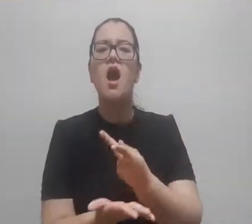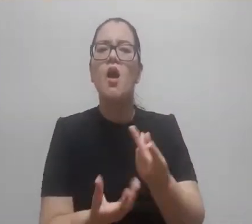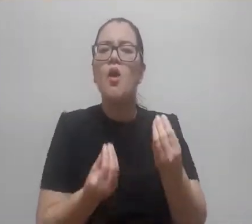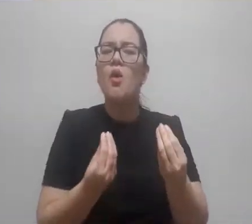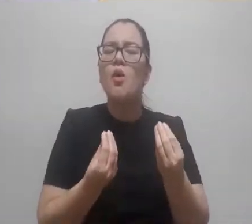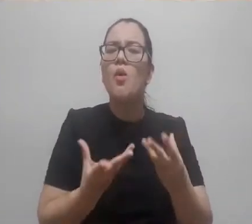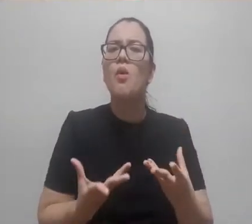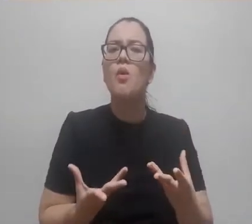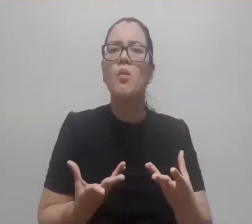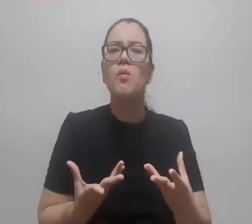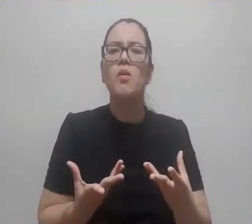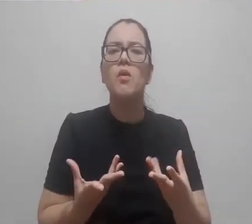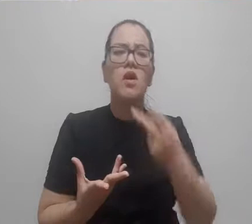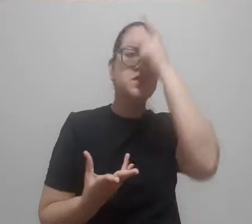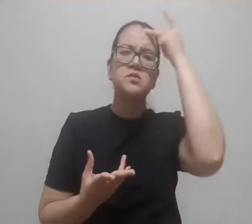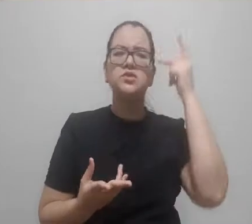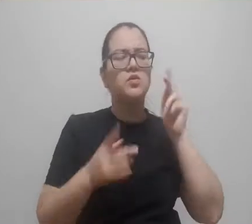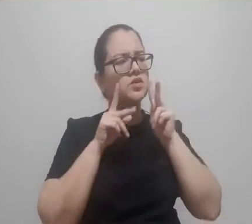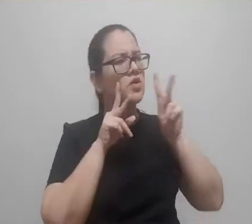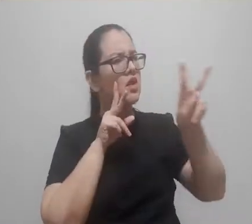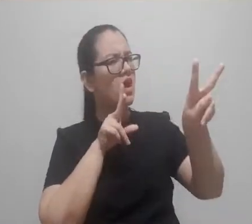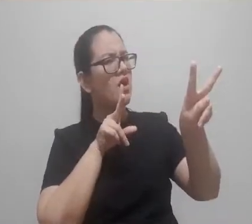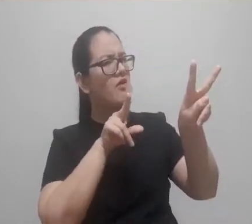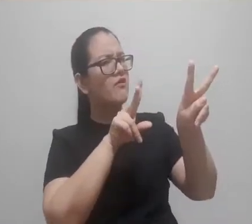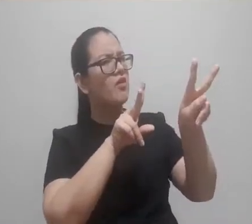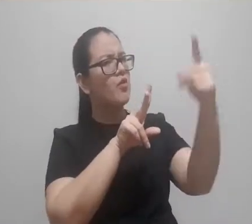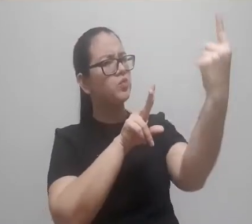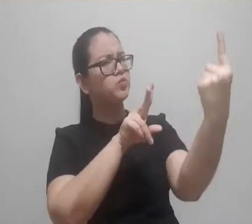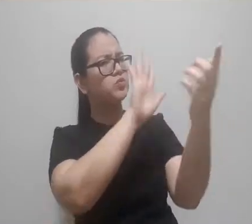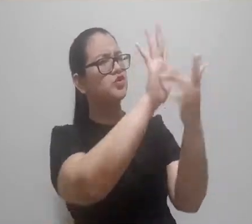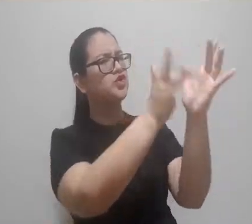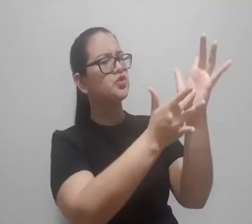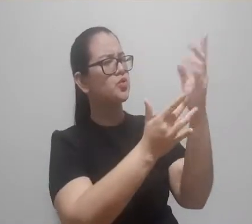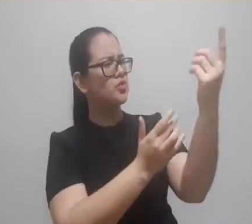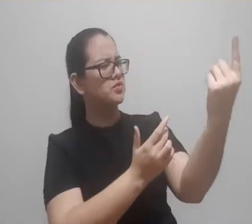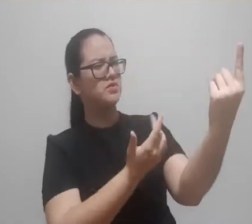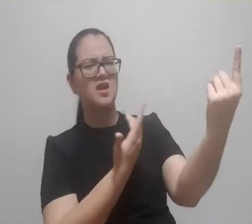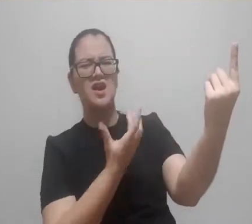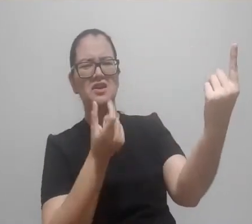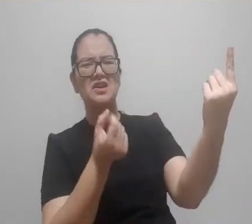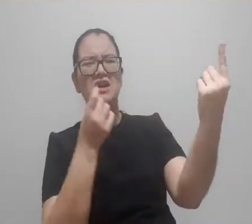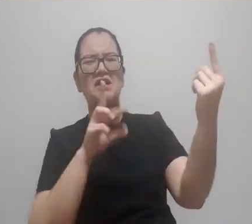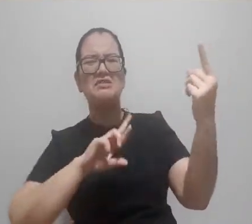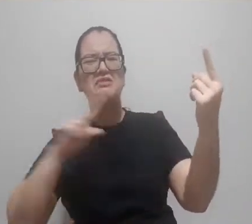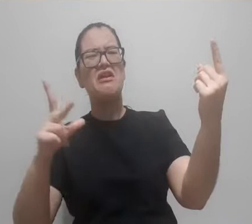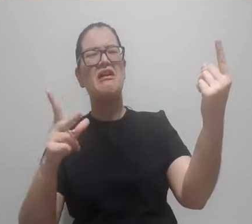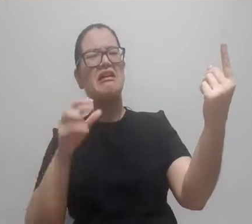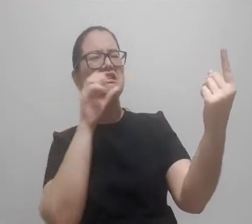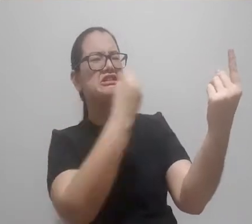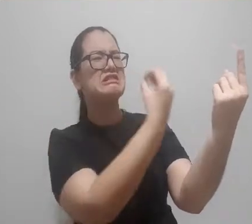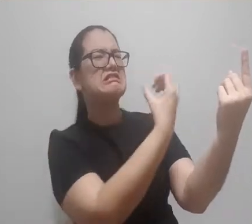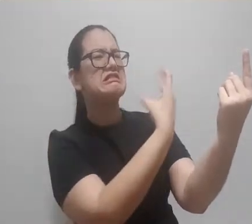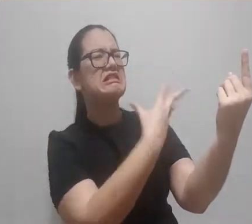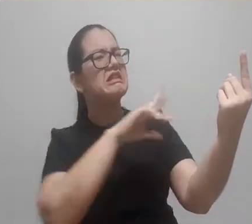diferente, ele tem uma doutrina diferente, ele fala de forma diferente, mas a maneira como Jesus vivia. Amigo de